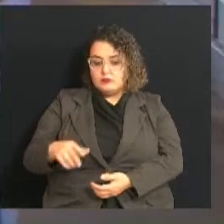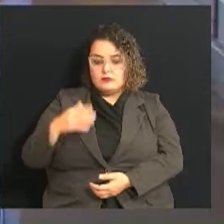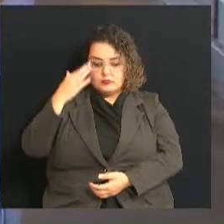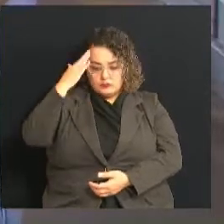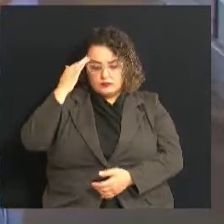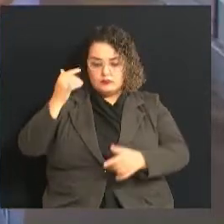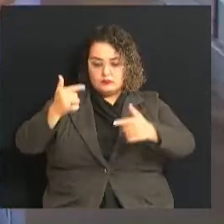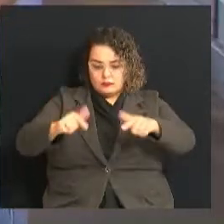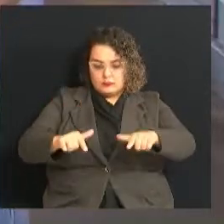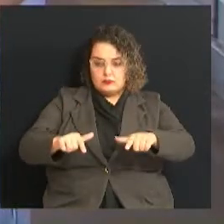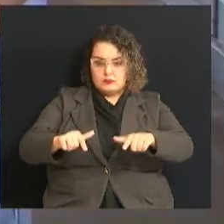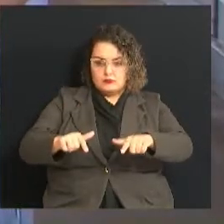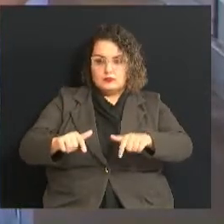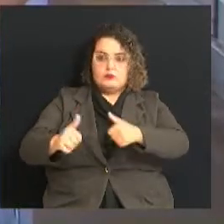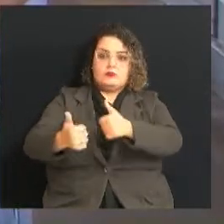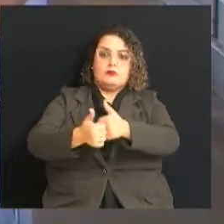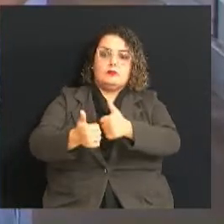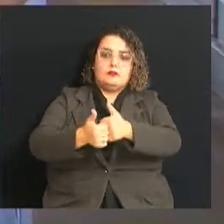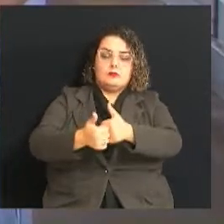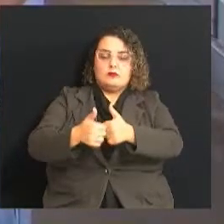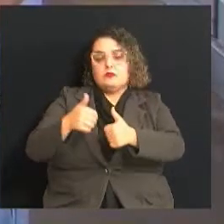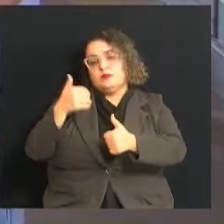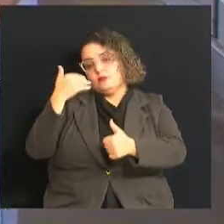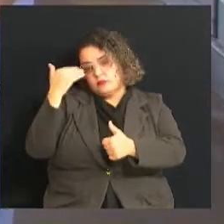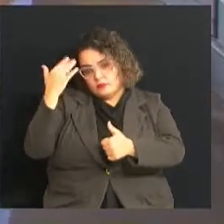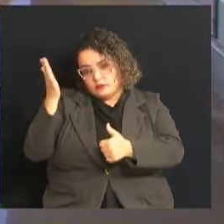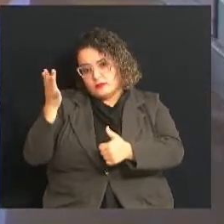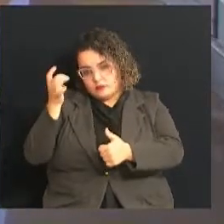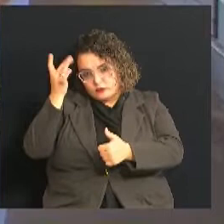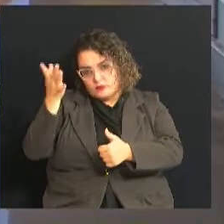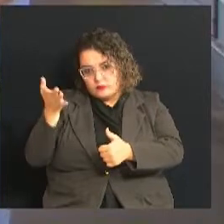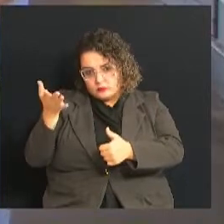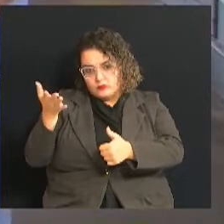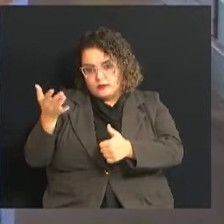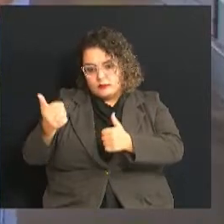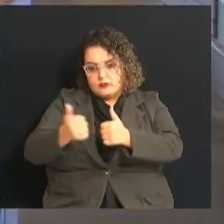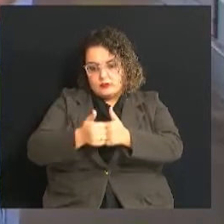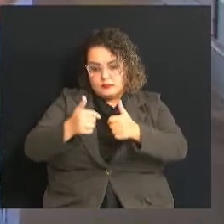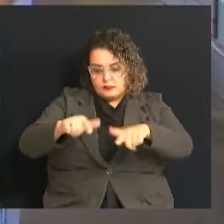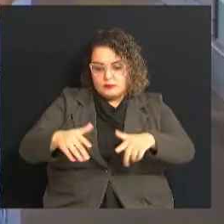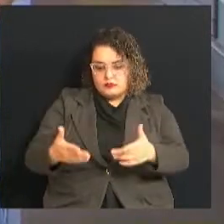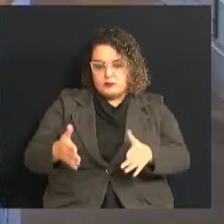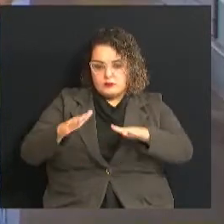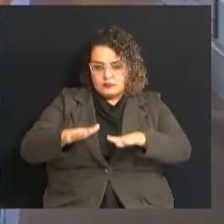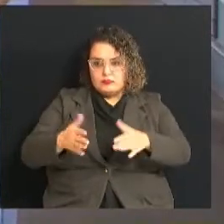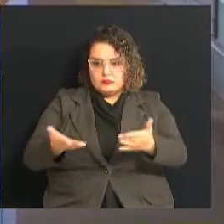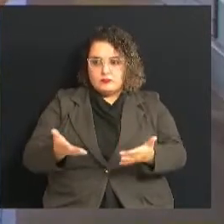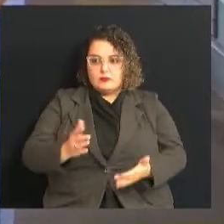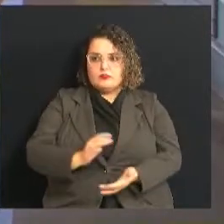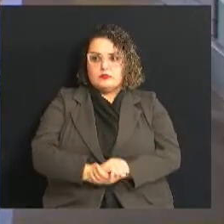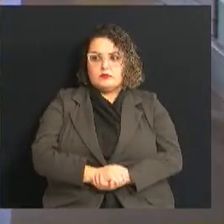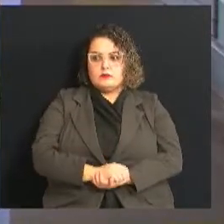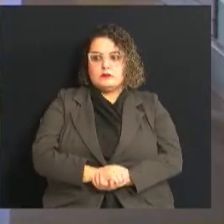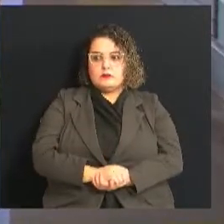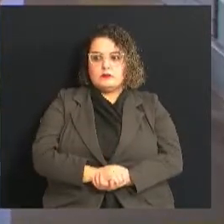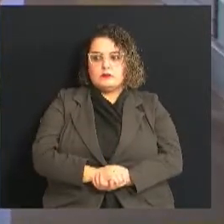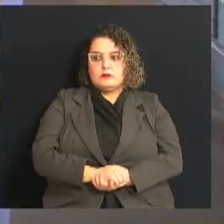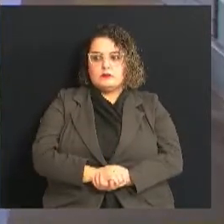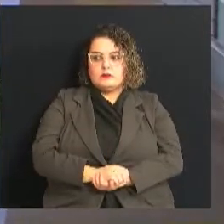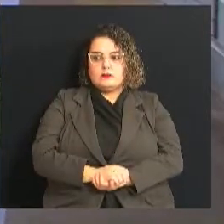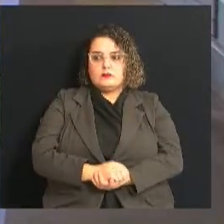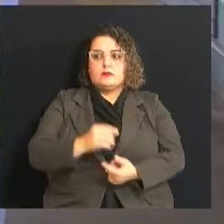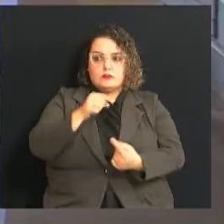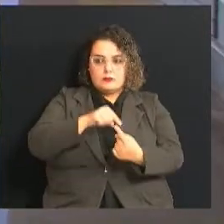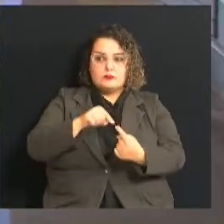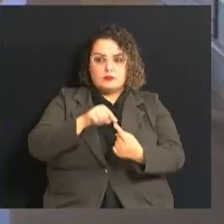ponto mais fácil de mais fácil acesso e mais perto da sua localização. Então, é tudo com o objetivo de